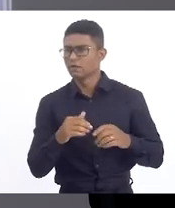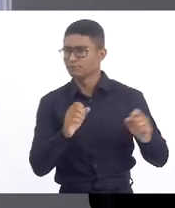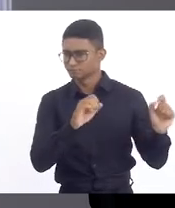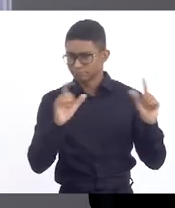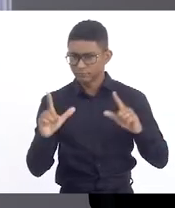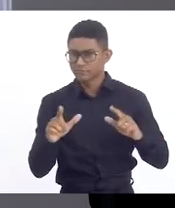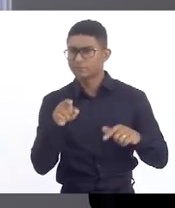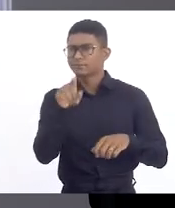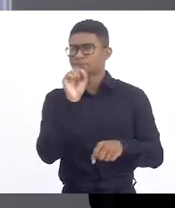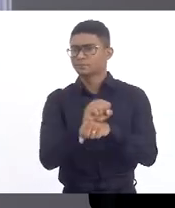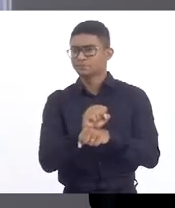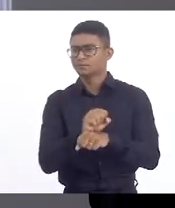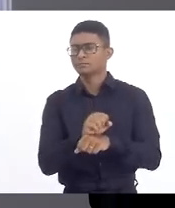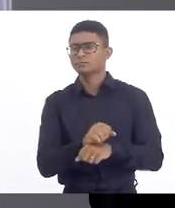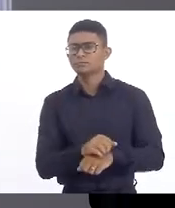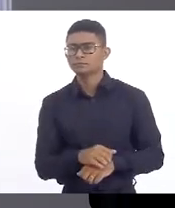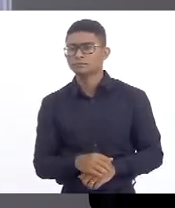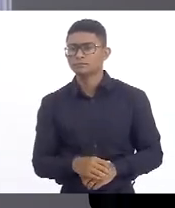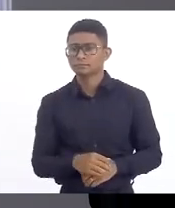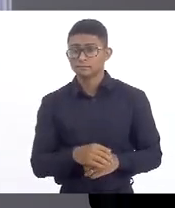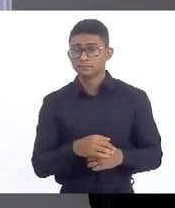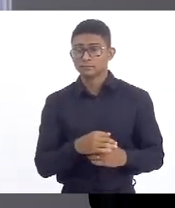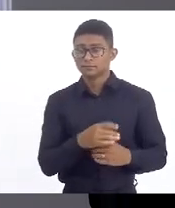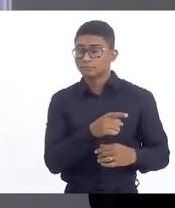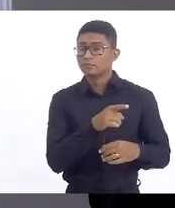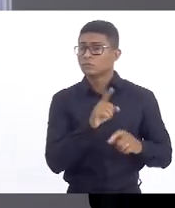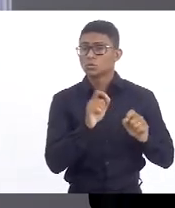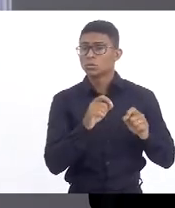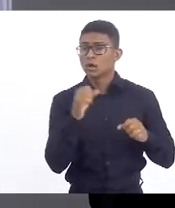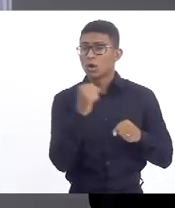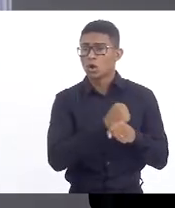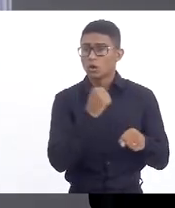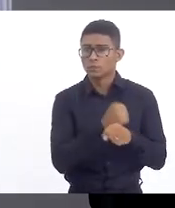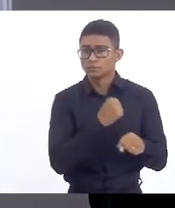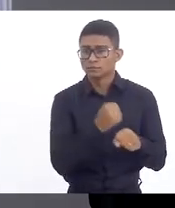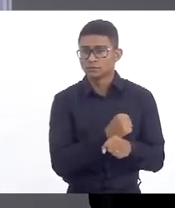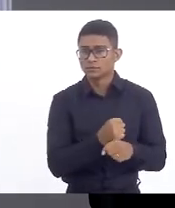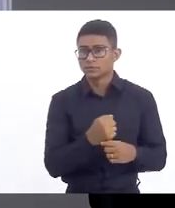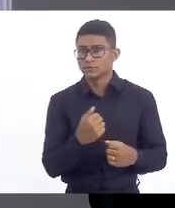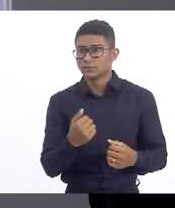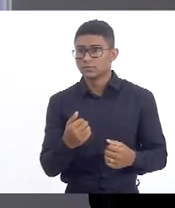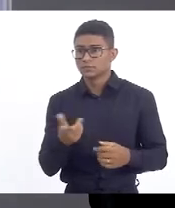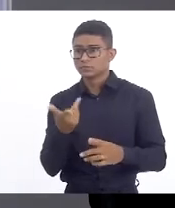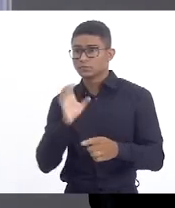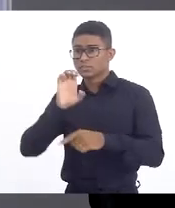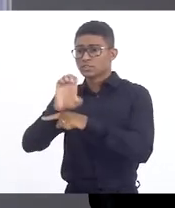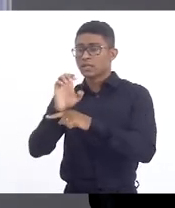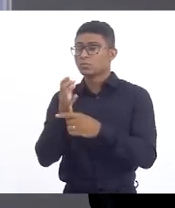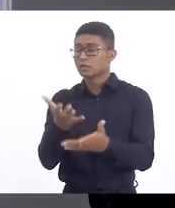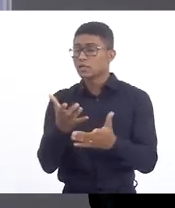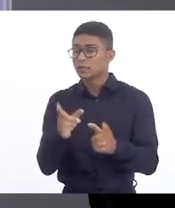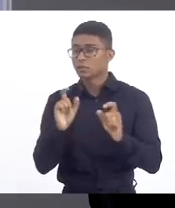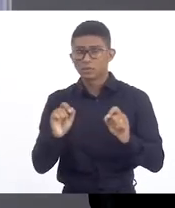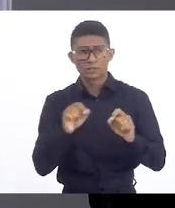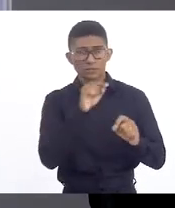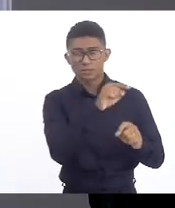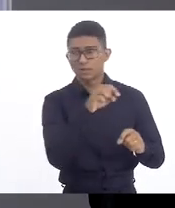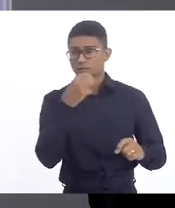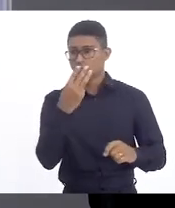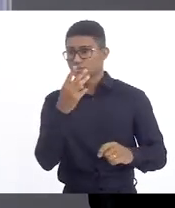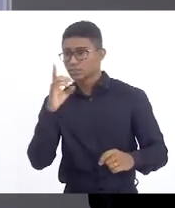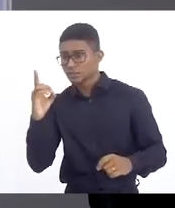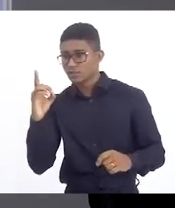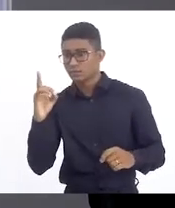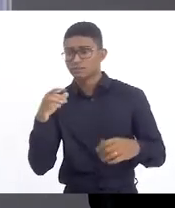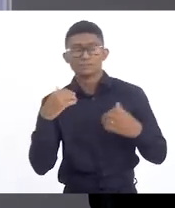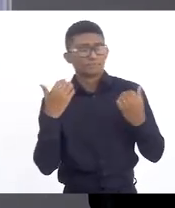Isso, para aí um pouquinho. Essa obra está sendo num programa chamado BIM, que é um programa que o Estado quer, que é todo em 3D. Vai ser a primeira obra